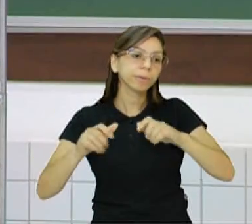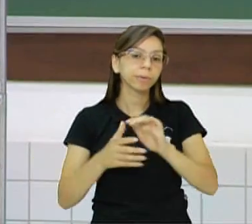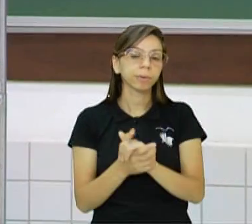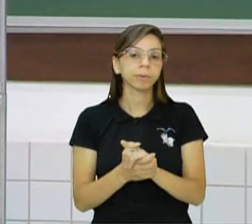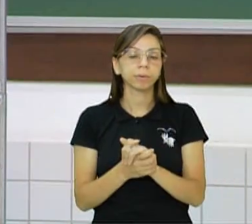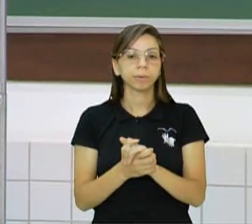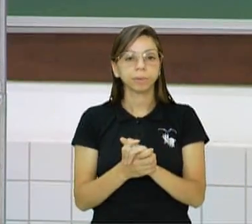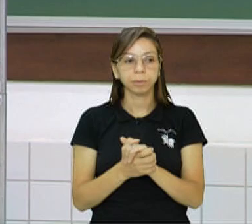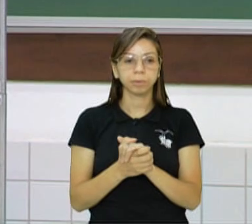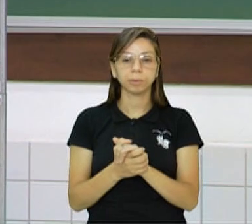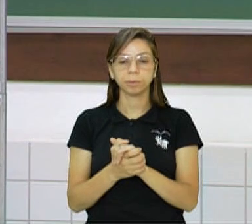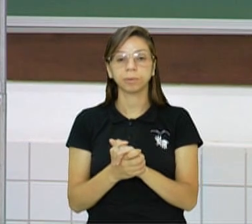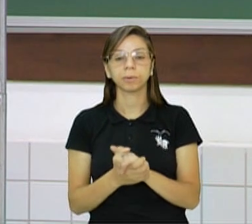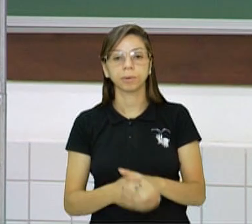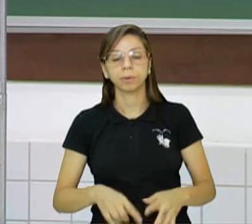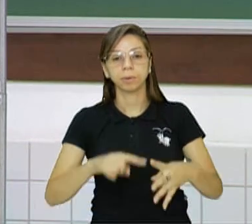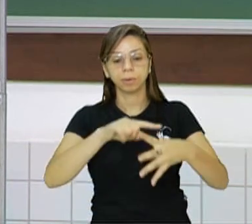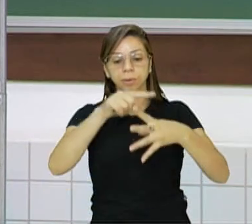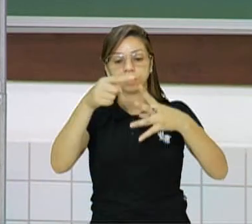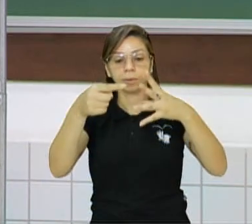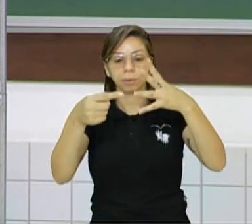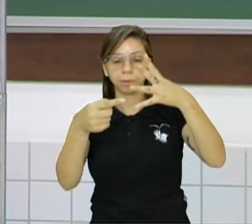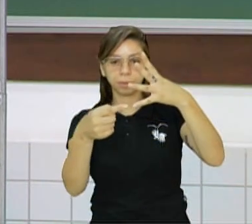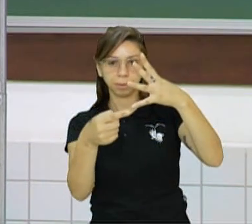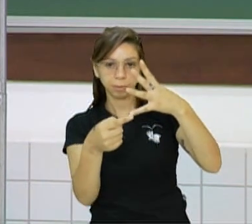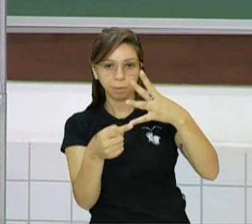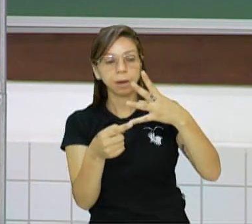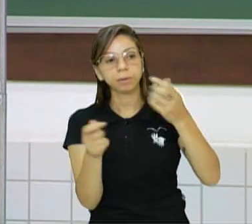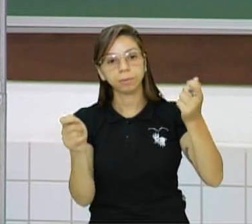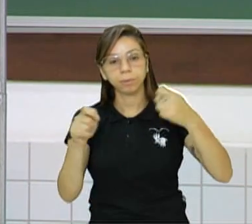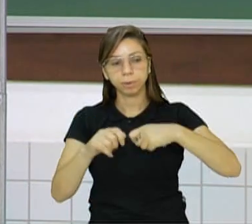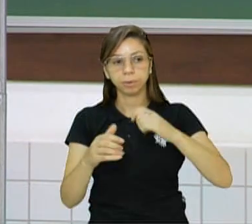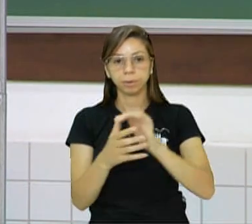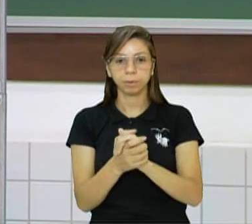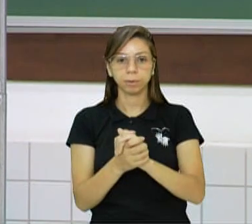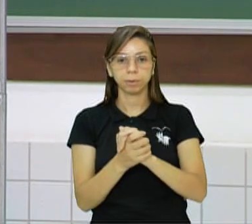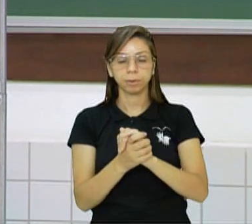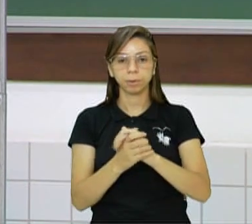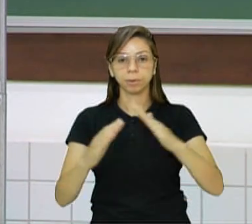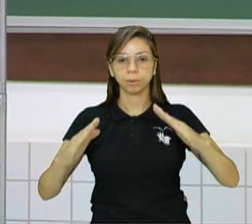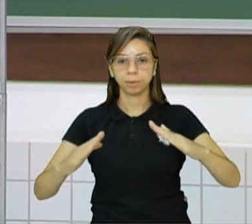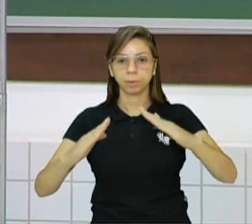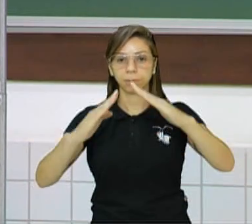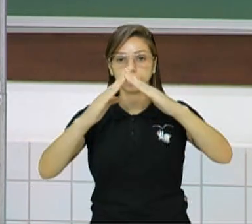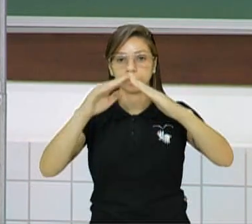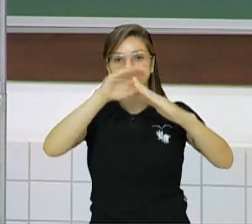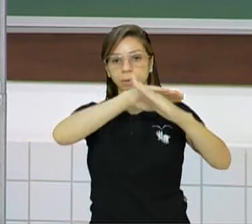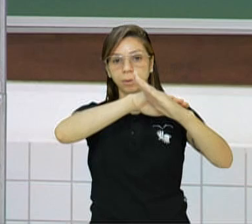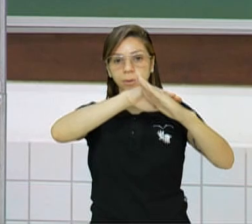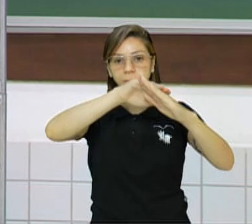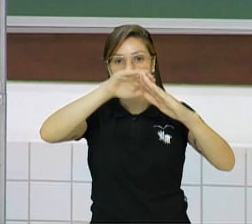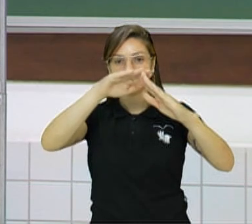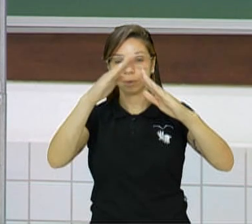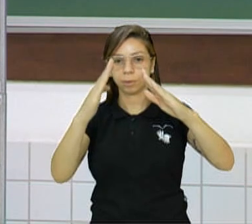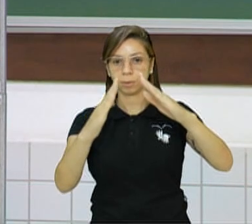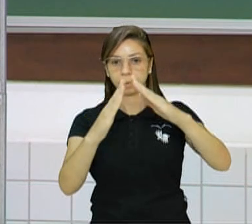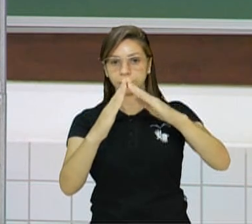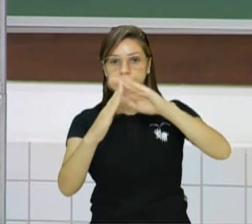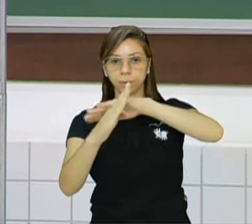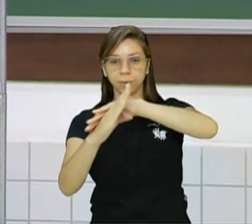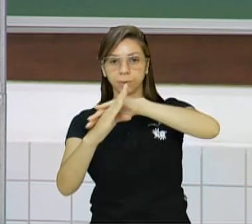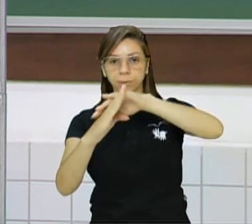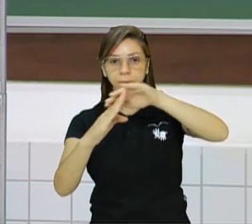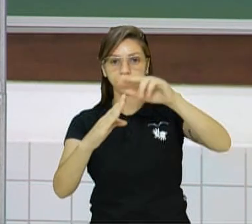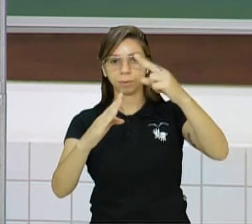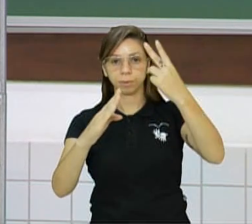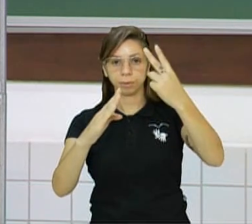4 faces para montar o nosso poliedro, 3 faces laterais e uma base. Por isso,